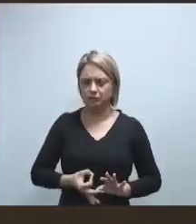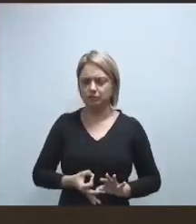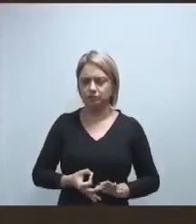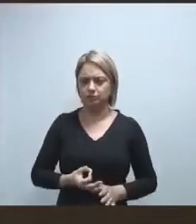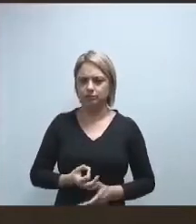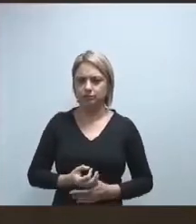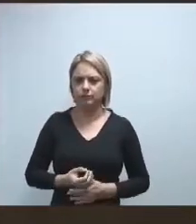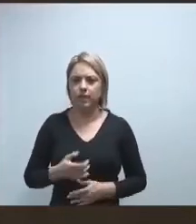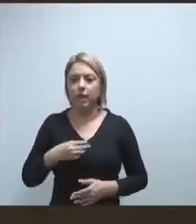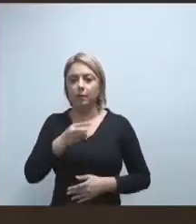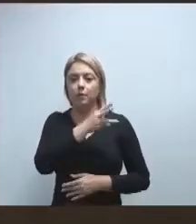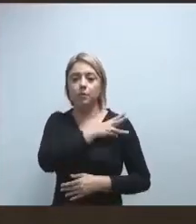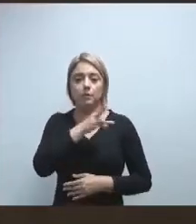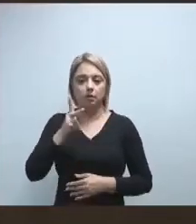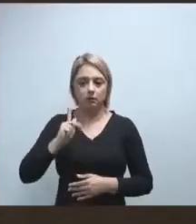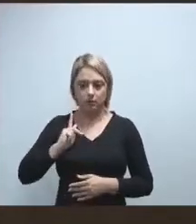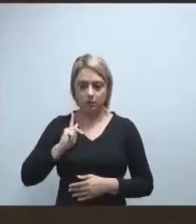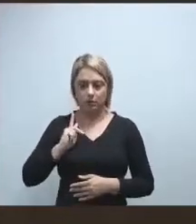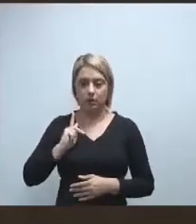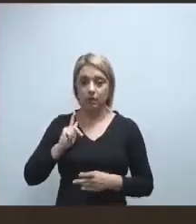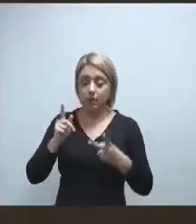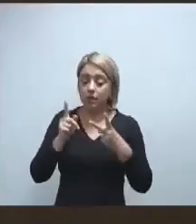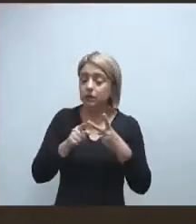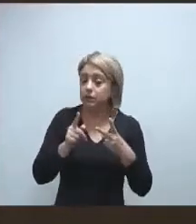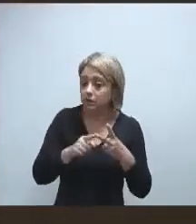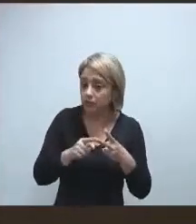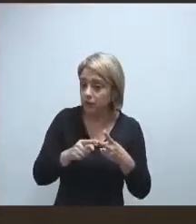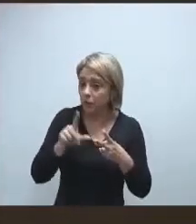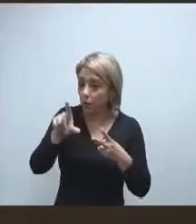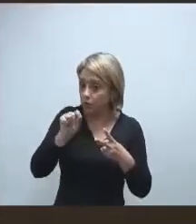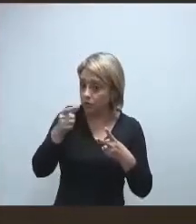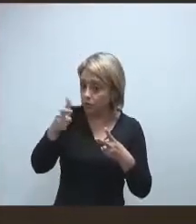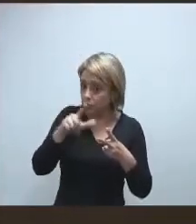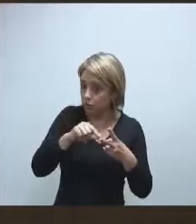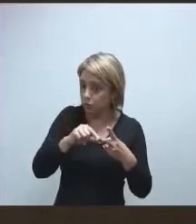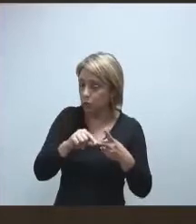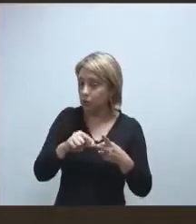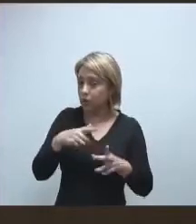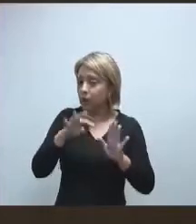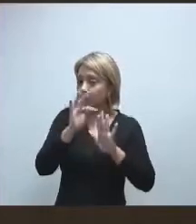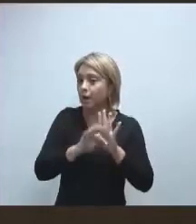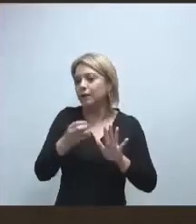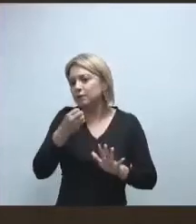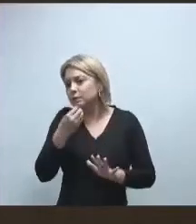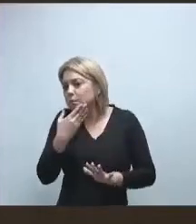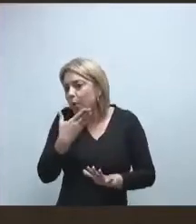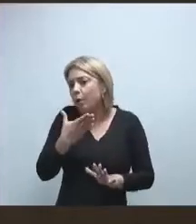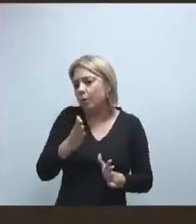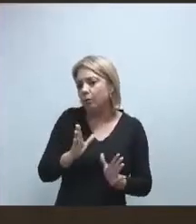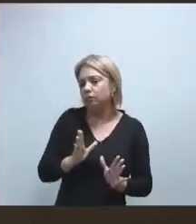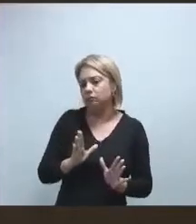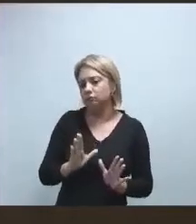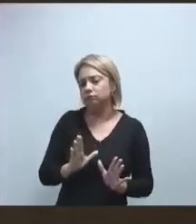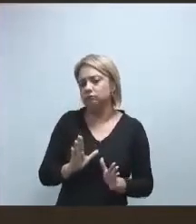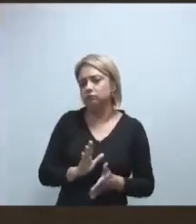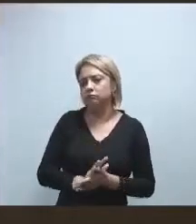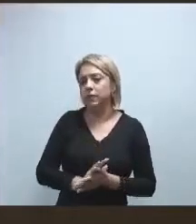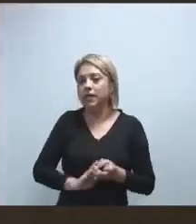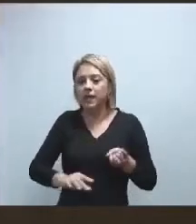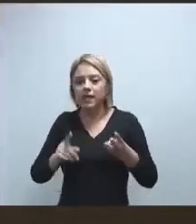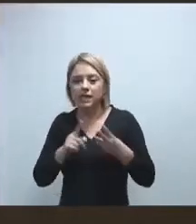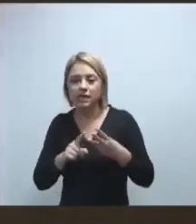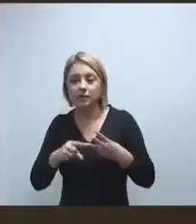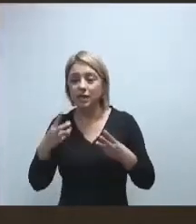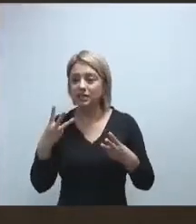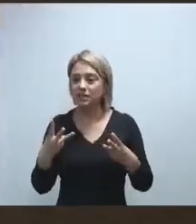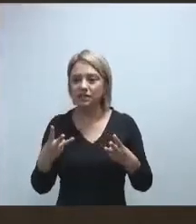para o ministério público havia alternativa que era o texto dom o ministério público e havia